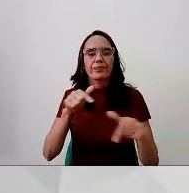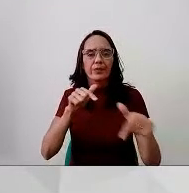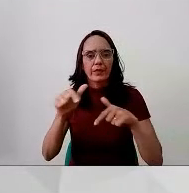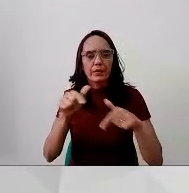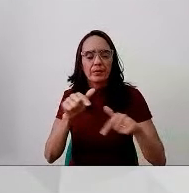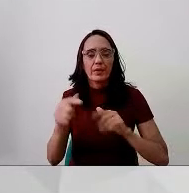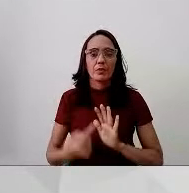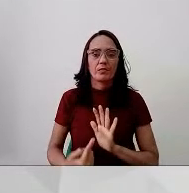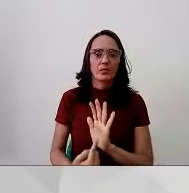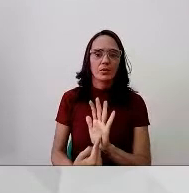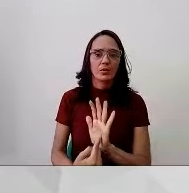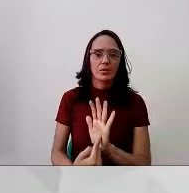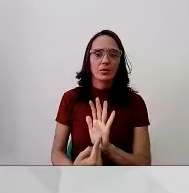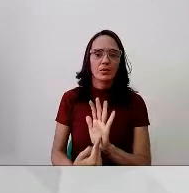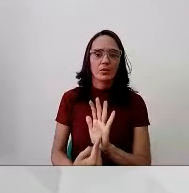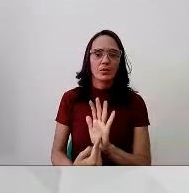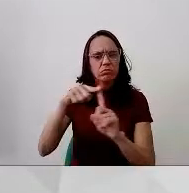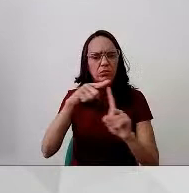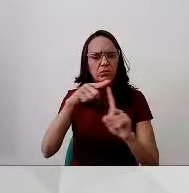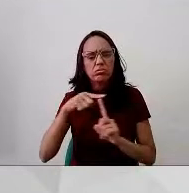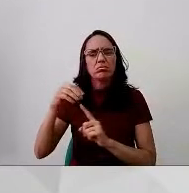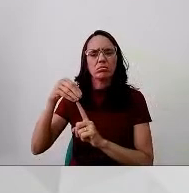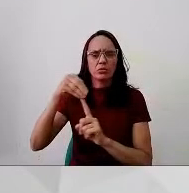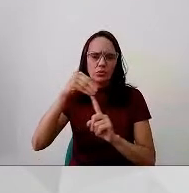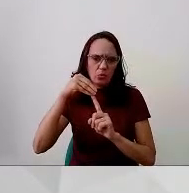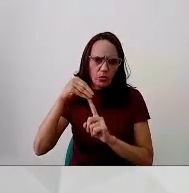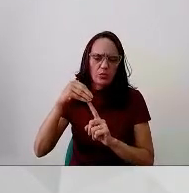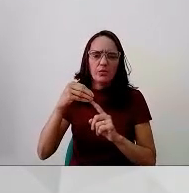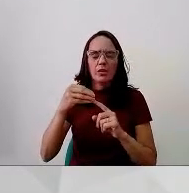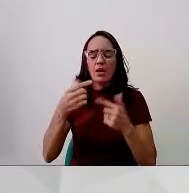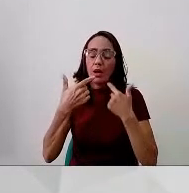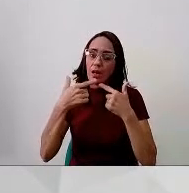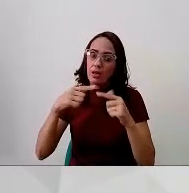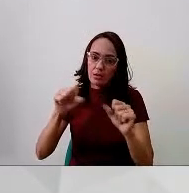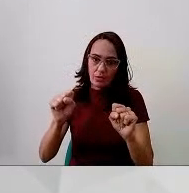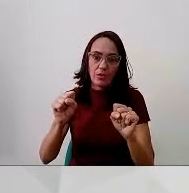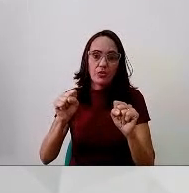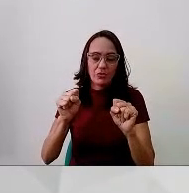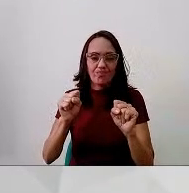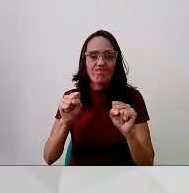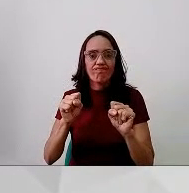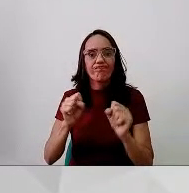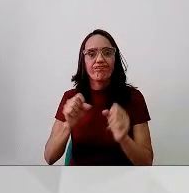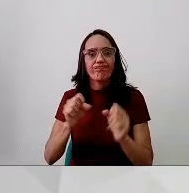lista. Na linguagem Lisp, tudo está numa lista.